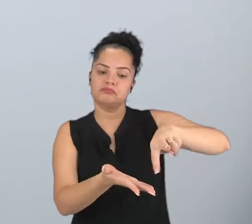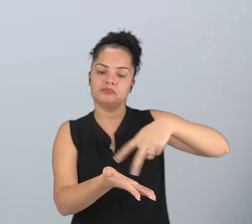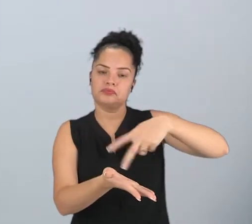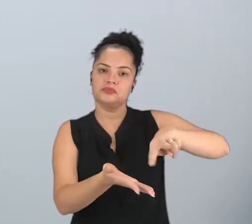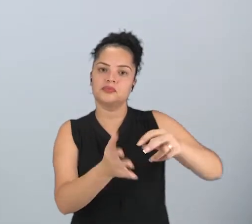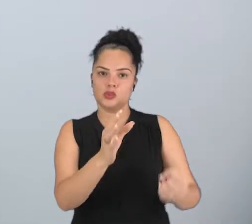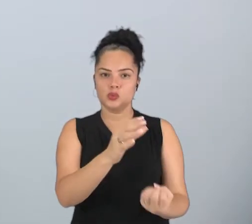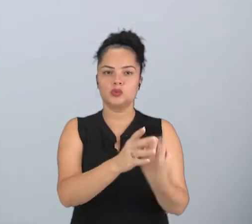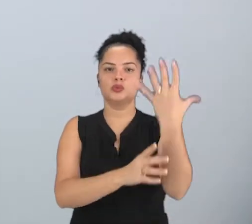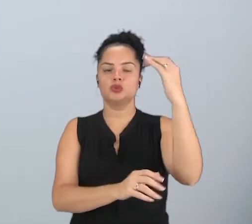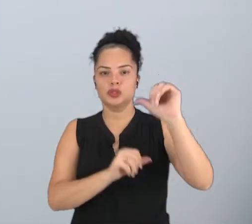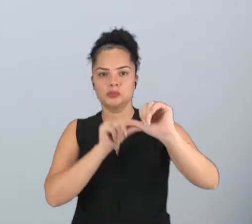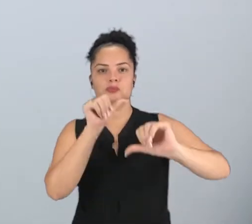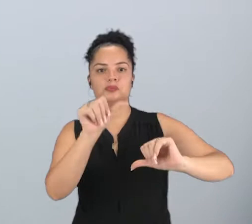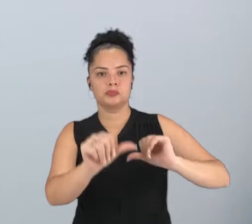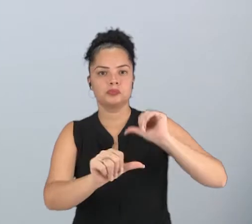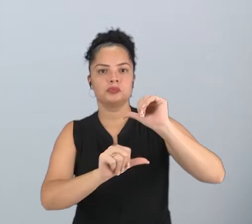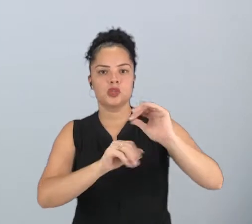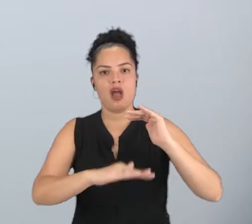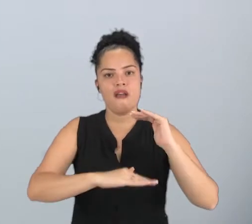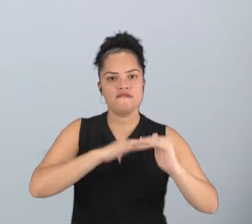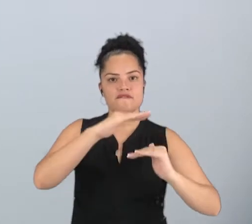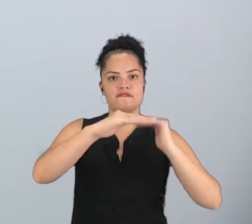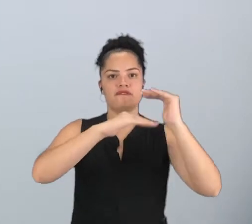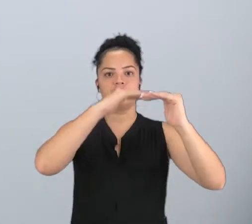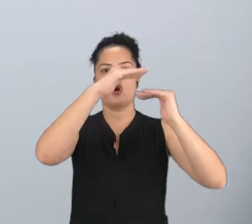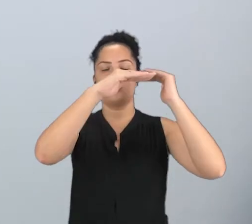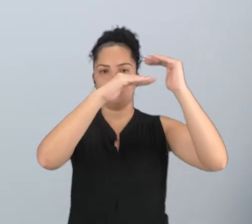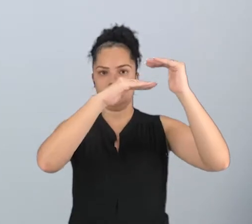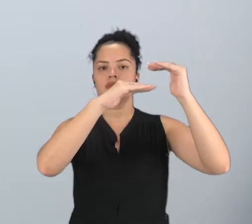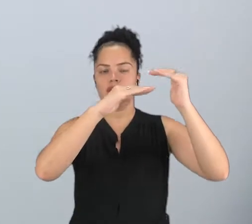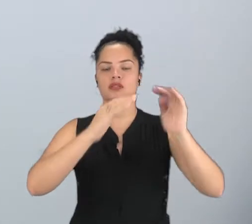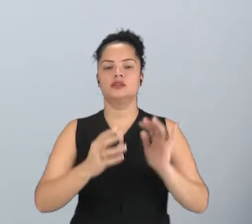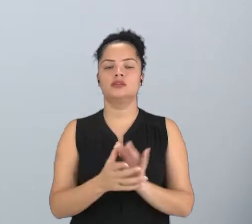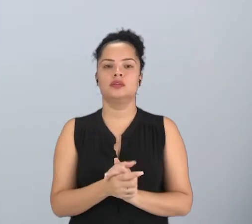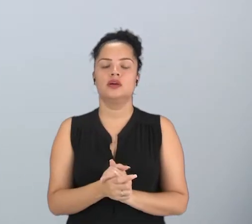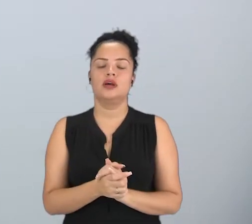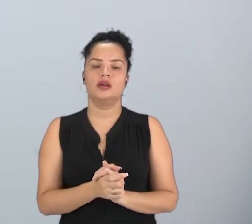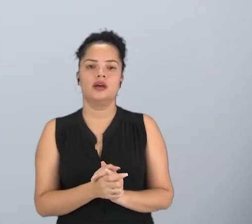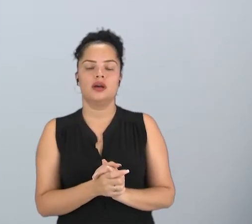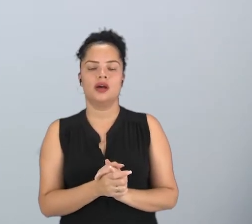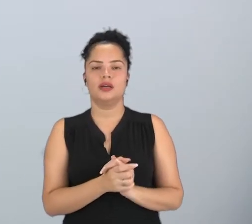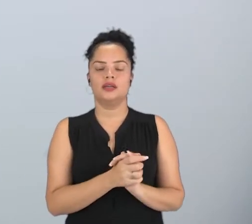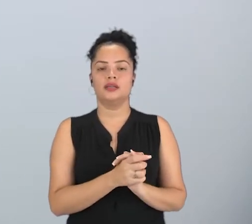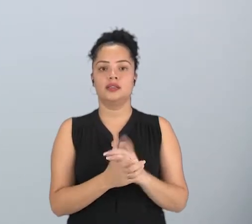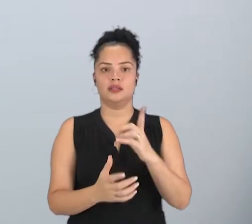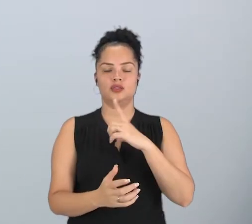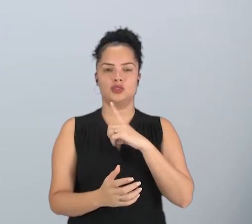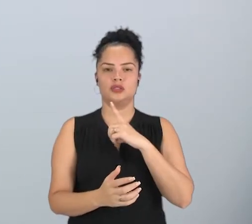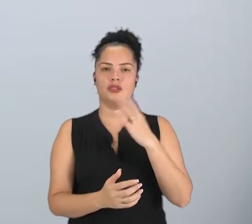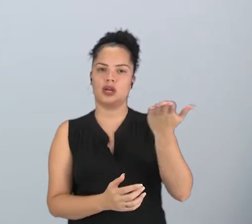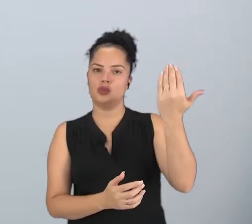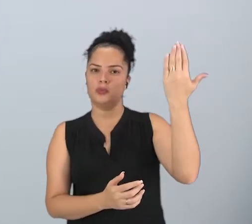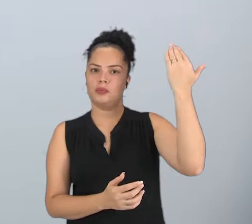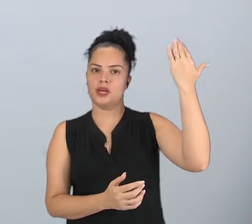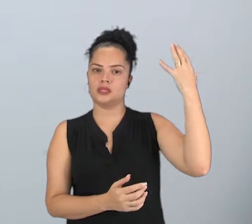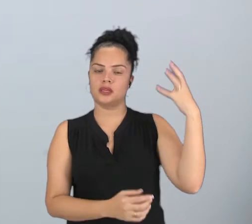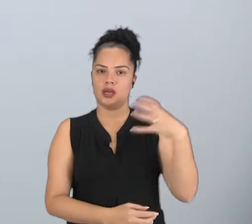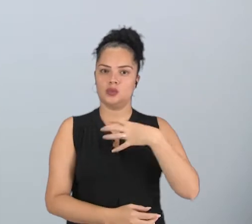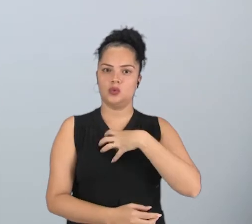se modificando, ela vai se transformando, mas durante toda essa antiguidade, ela tinha esse